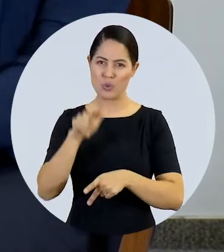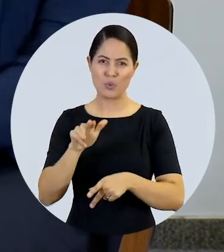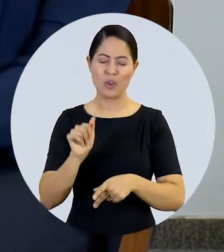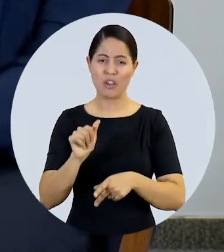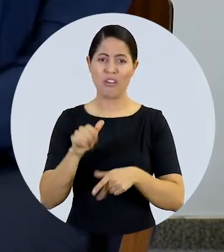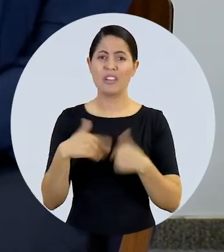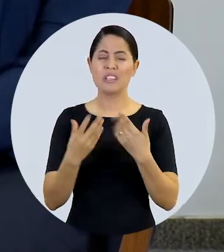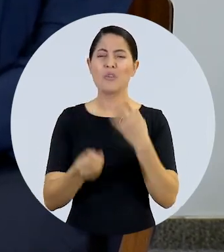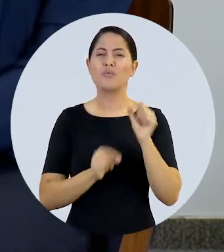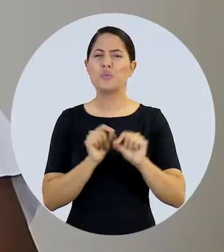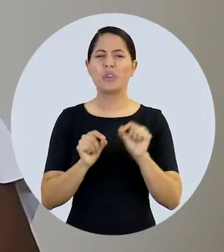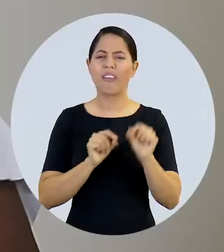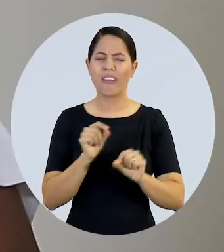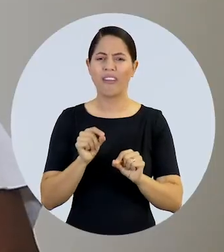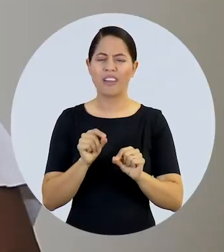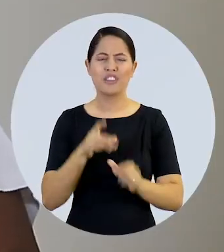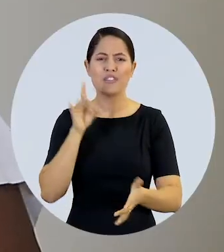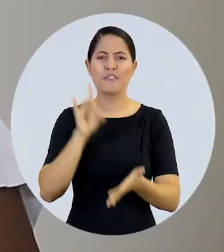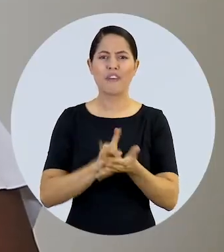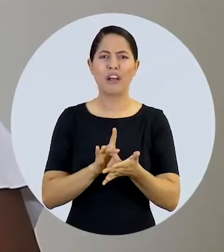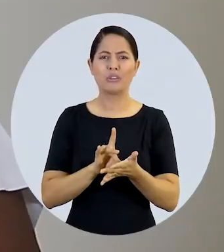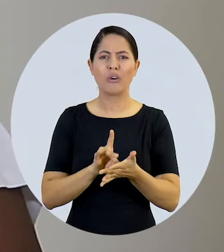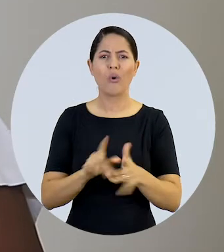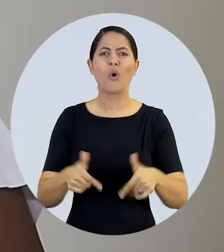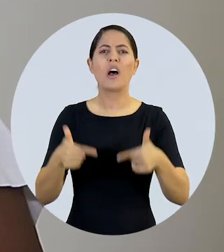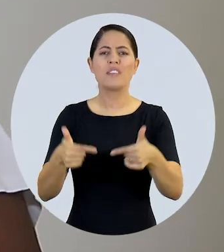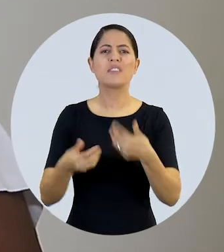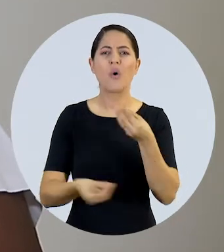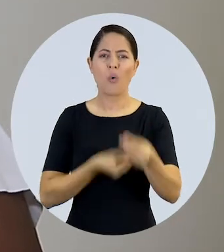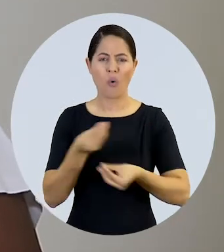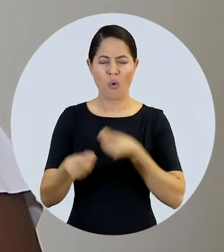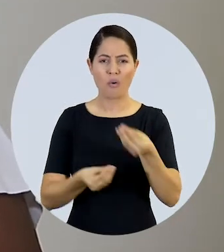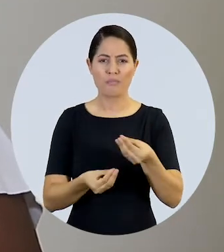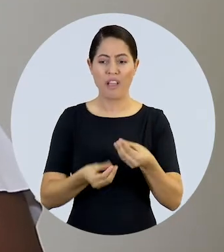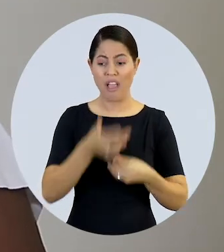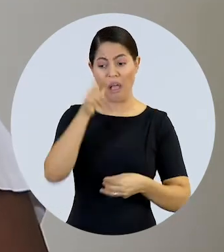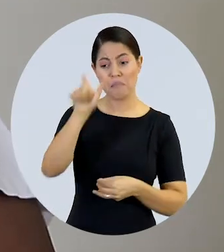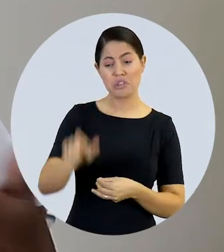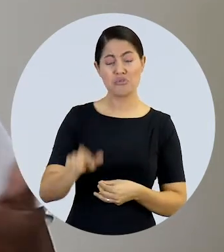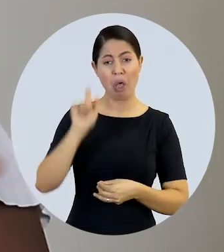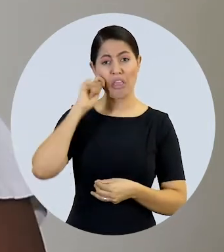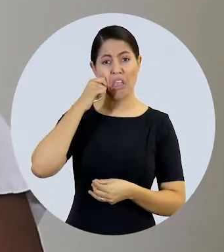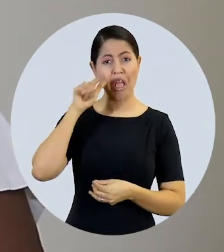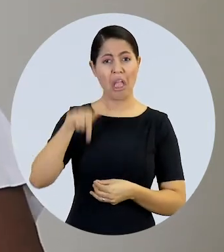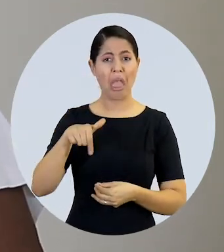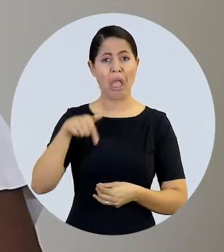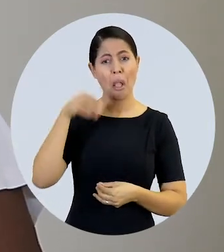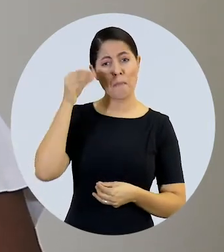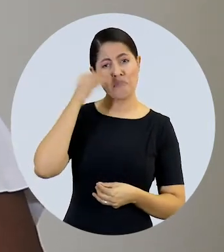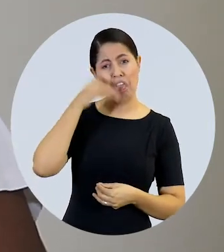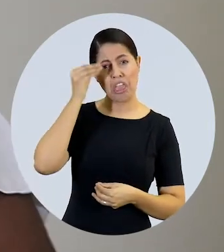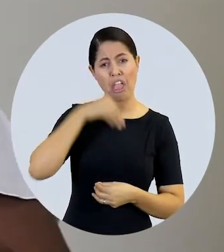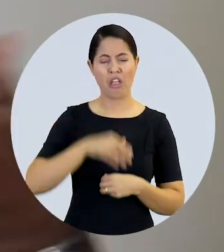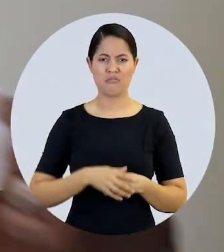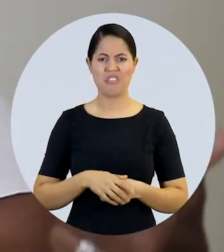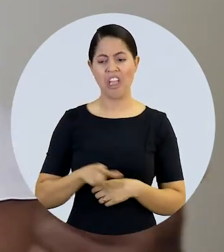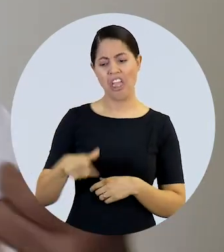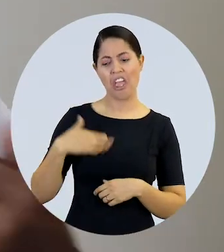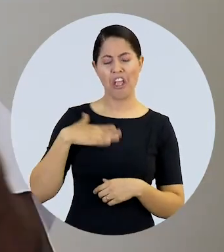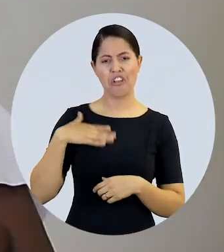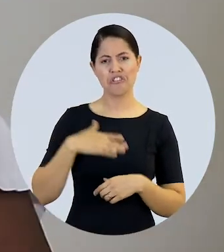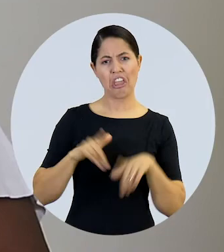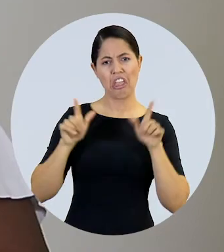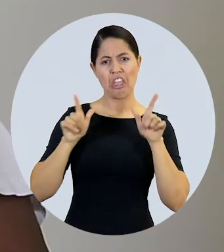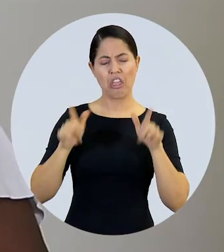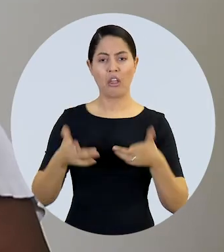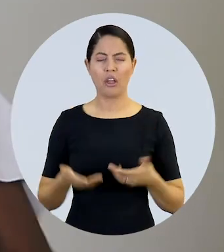Estado, o que ele fez? Ideologicamente, ele construiu uma perspectiva de que o quê? Os negros também são preguiçosos, os negros gostam de